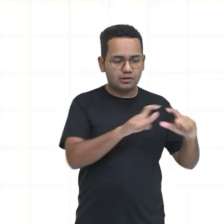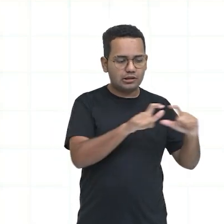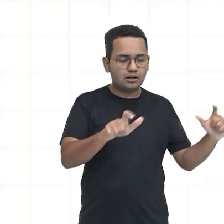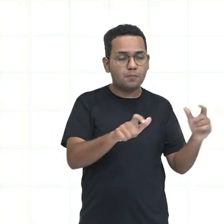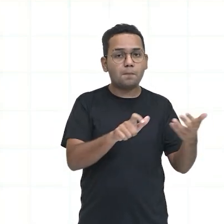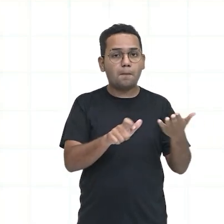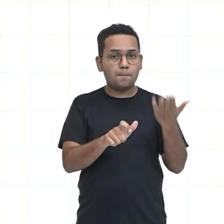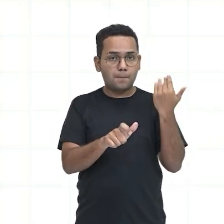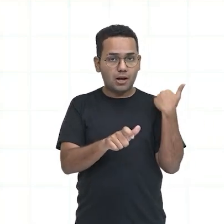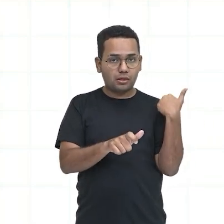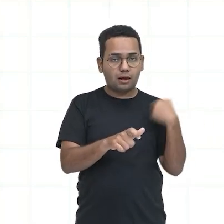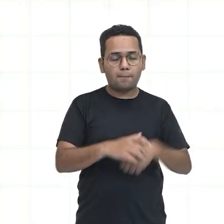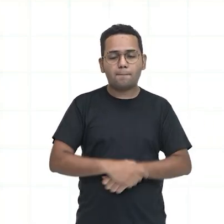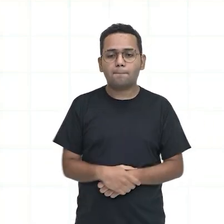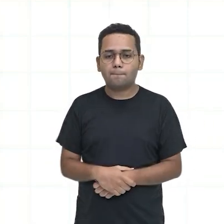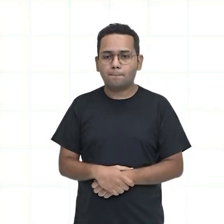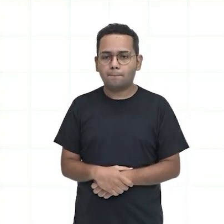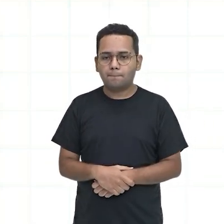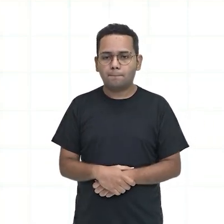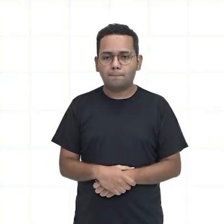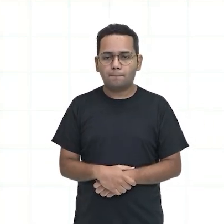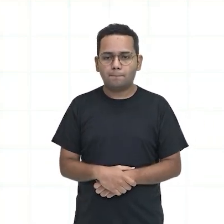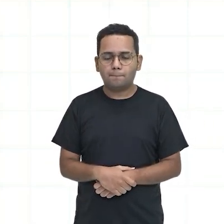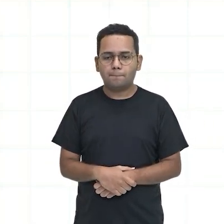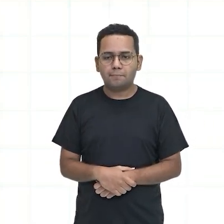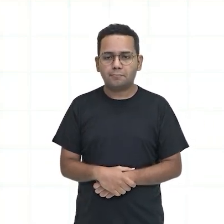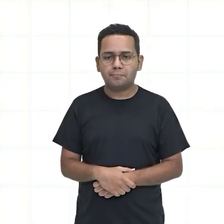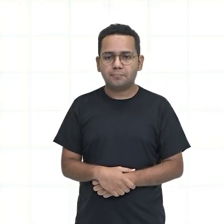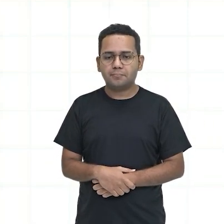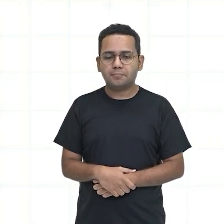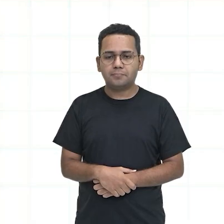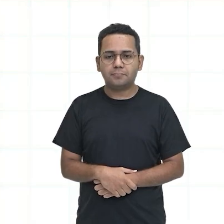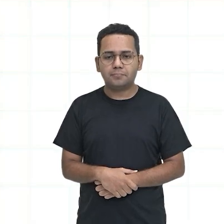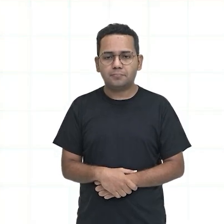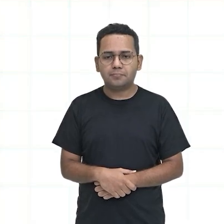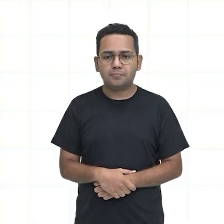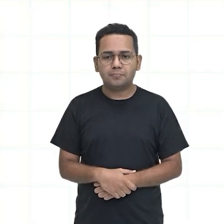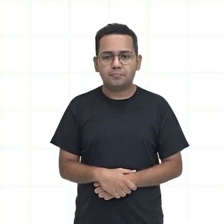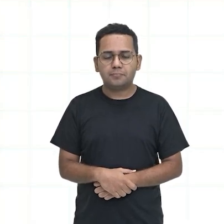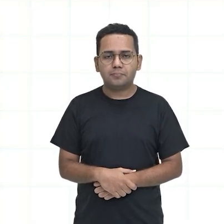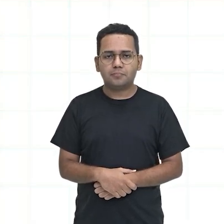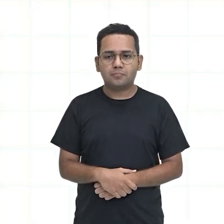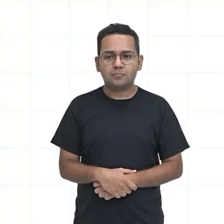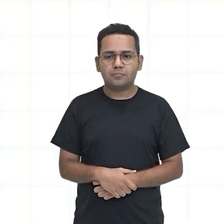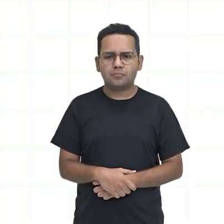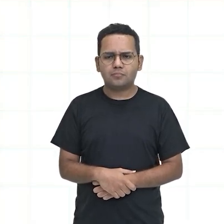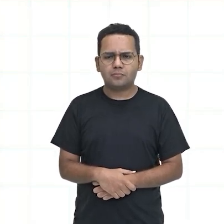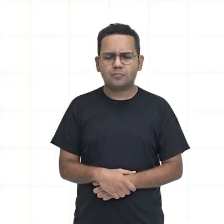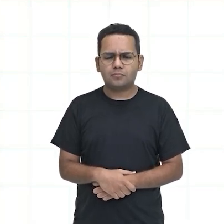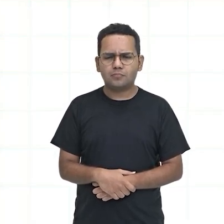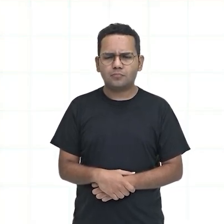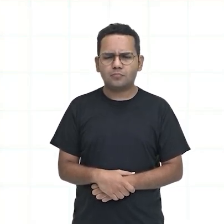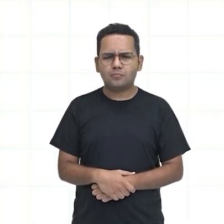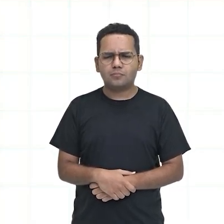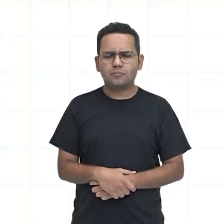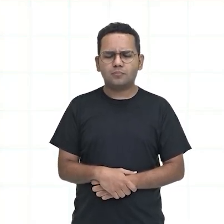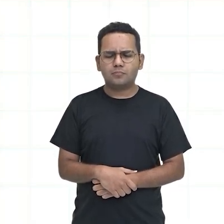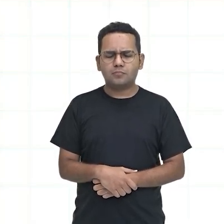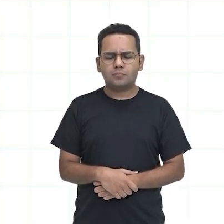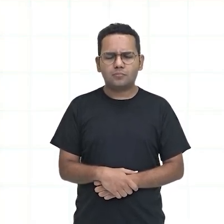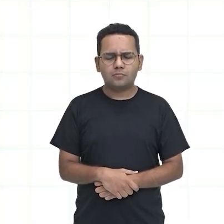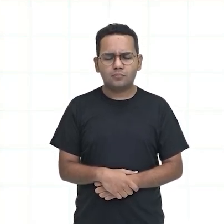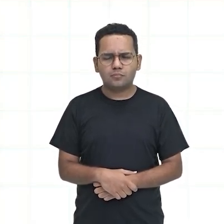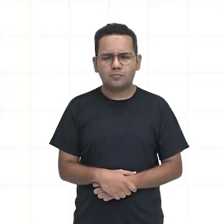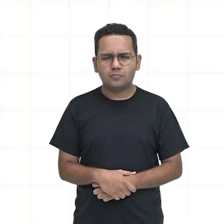if I won the lottery, se eu ganhar na loteria, repare que é uma ação, a realização dessa ação já é